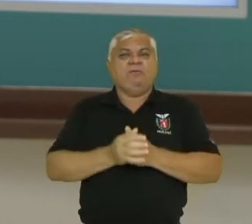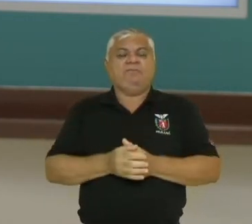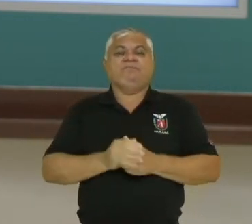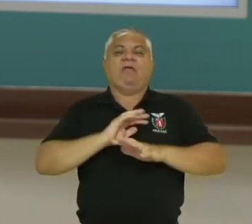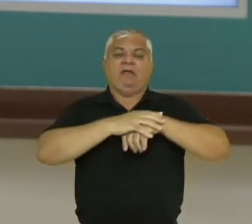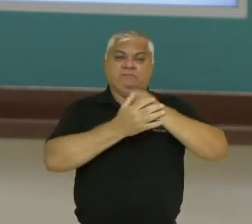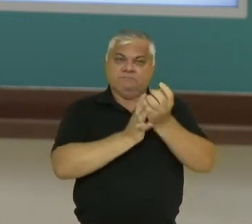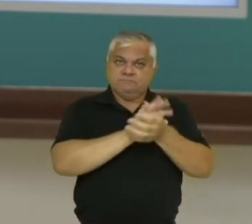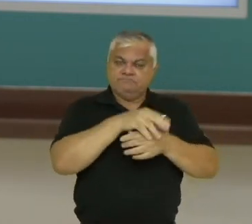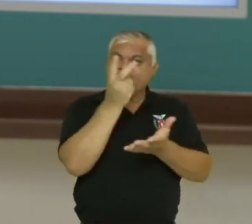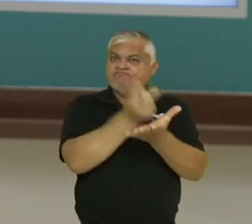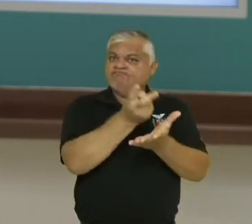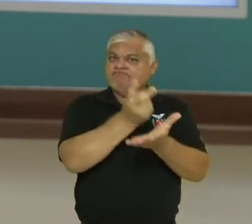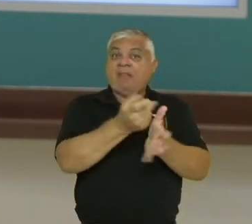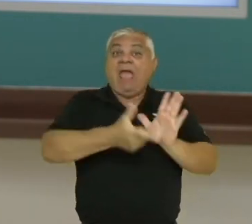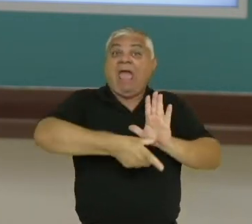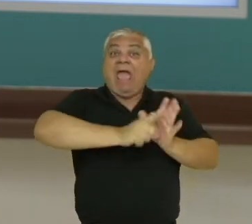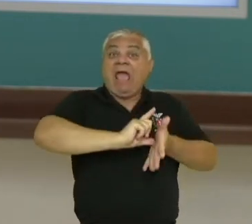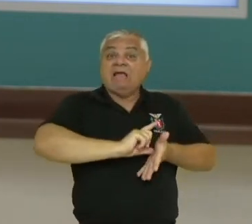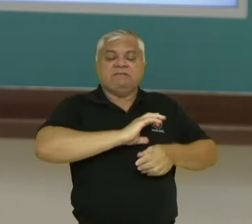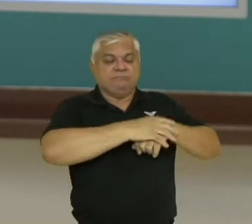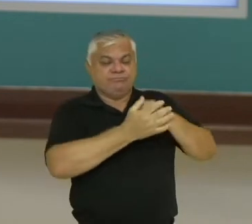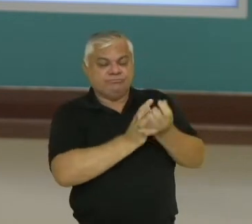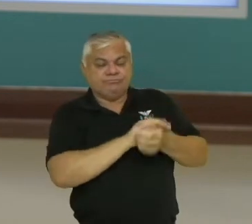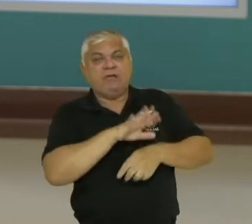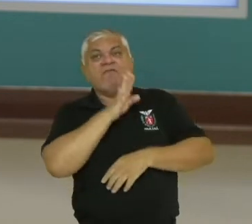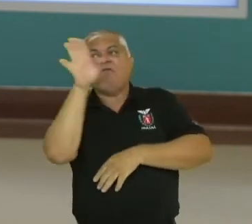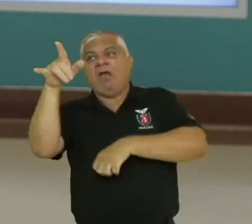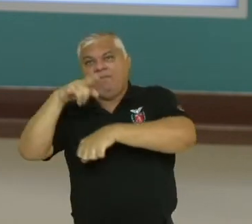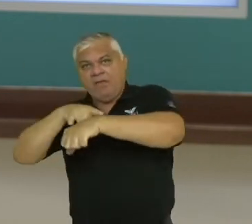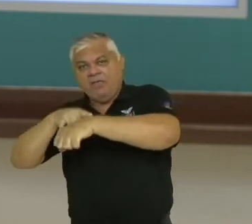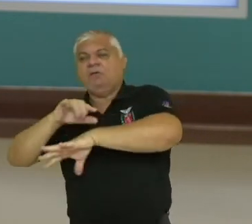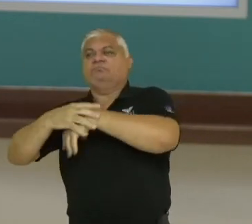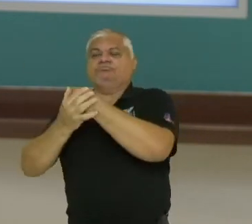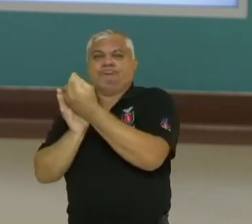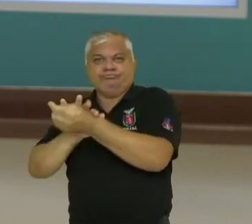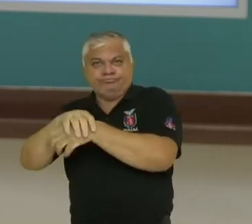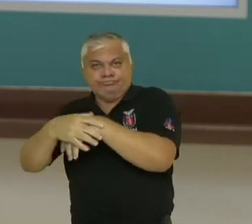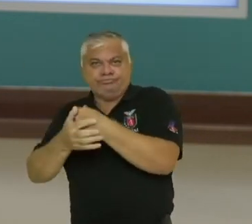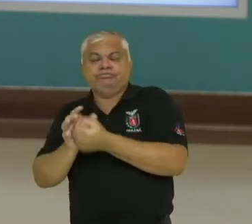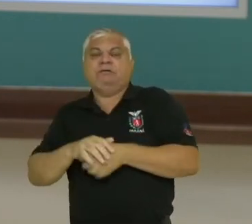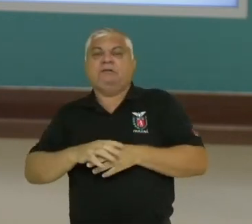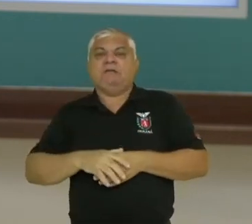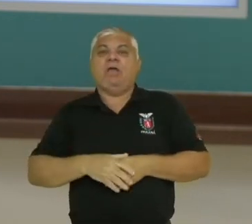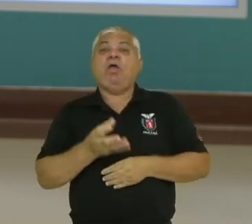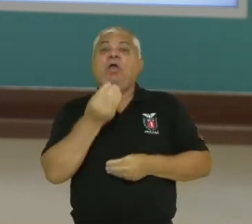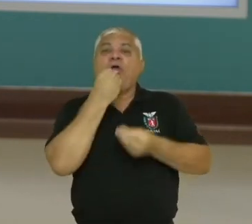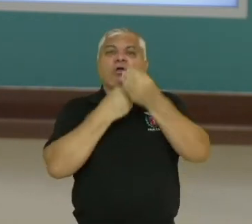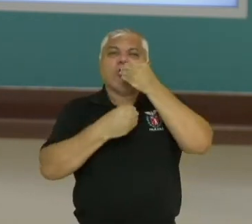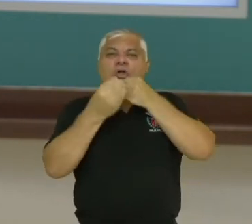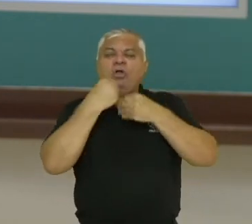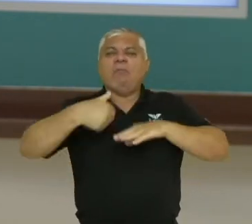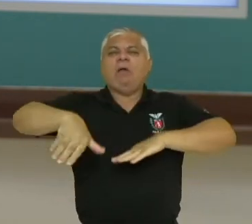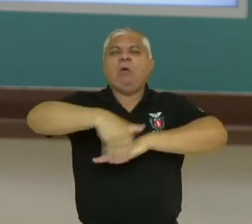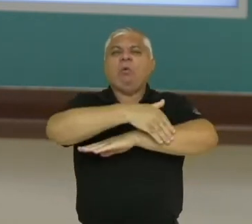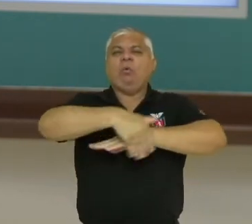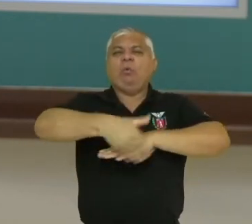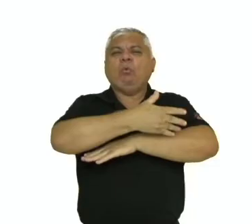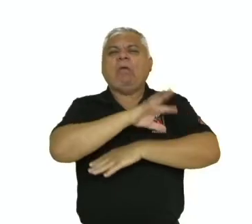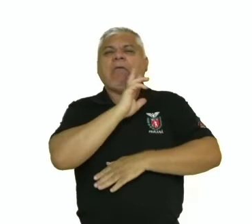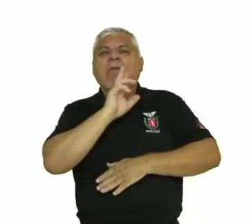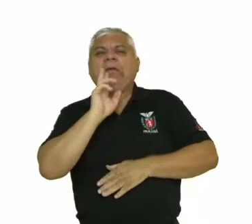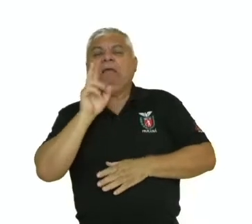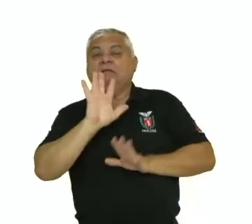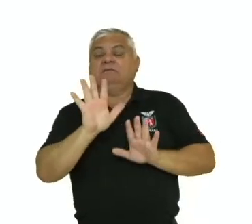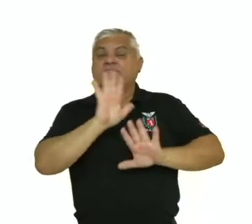com água e sabão antes de comer e depois de fazer cocô. Não coma alimentos sem higiene vendidos na rua. Só